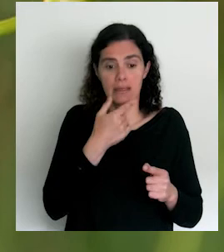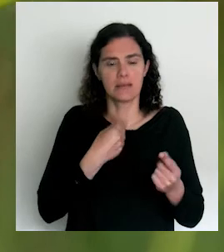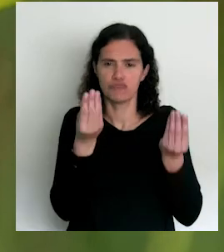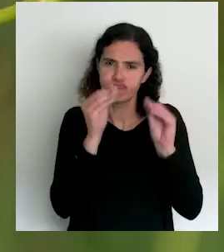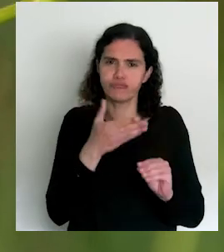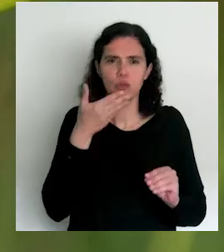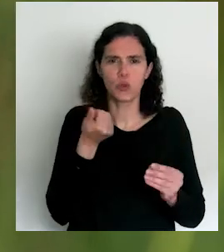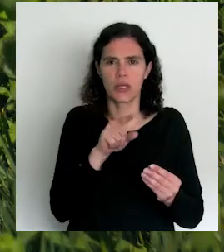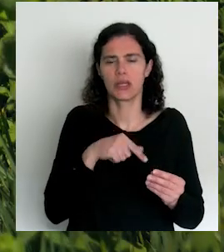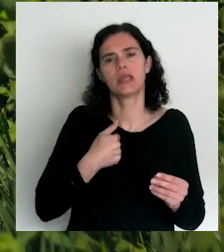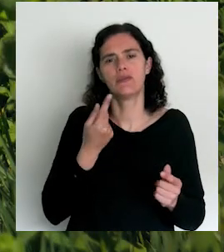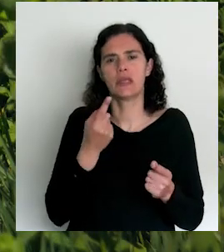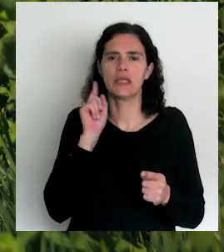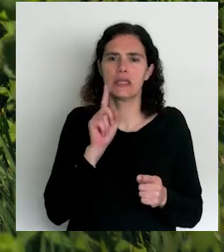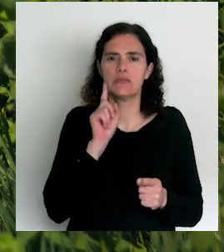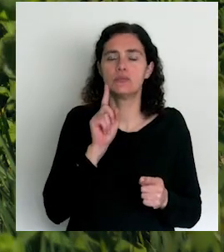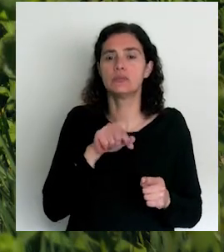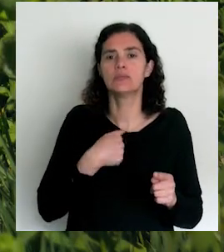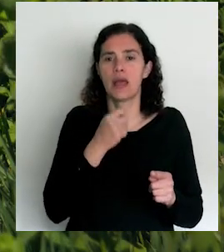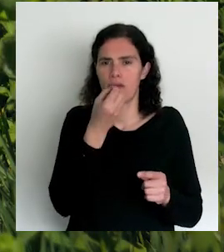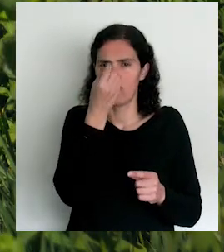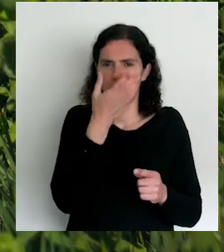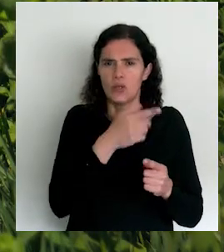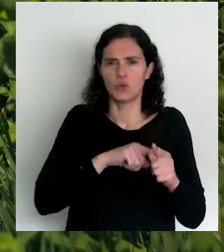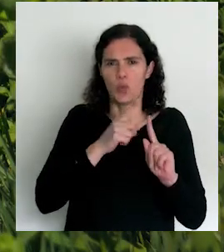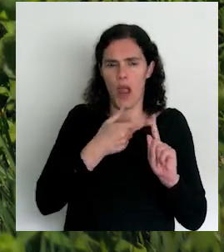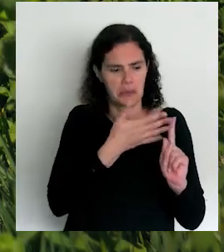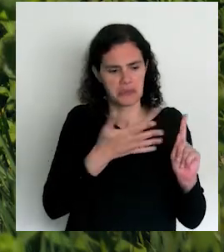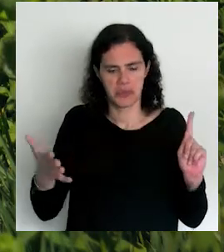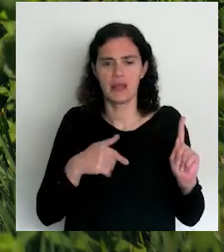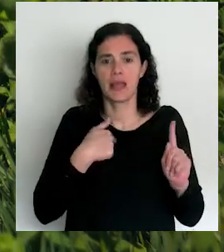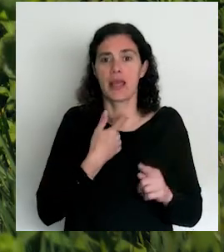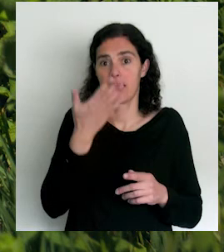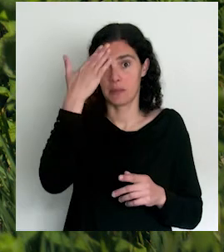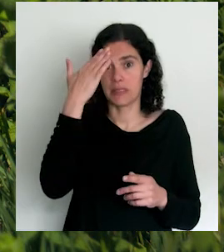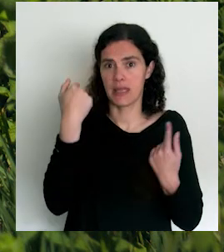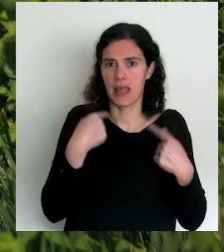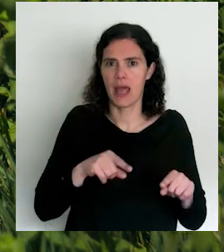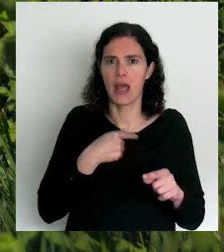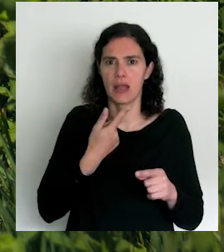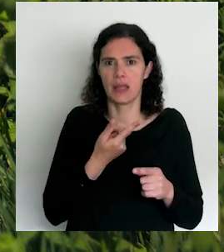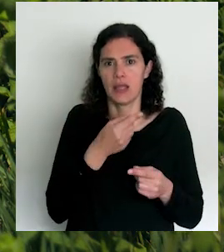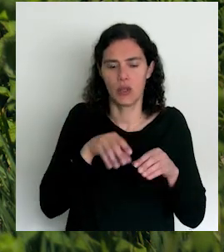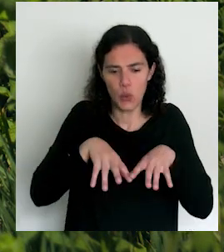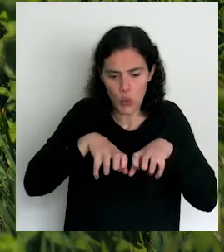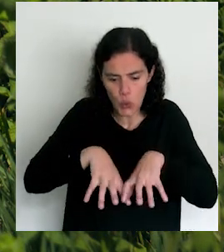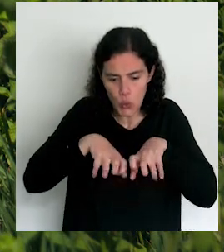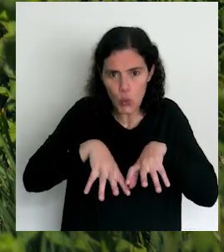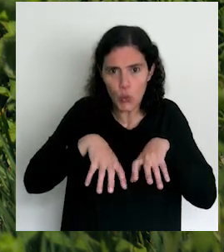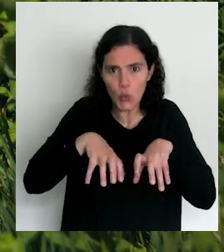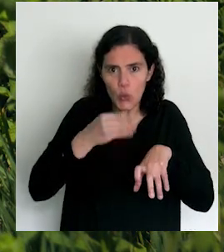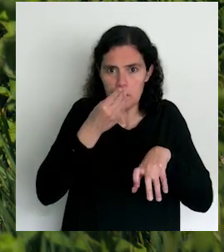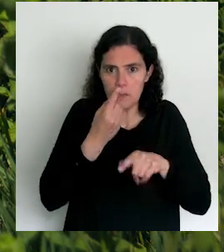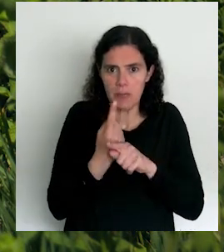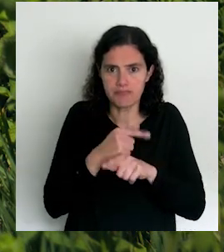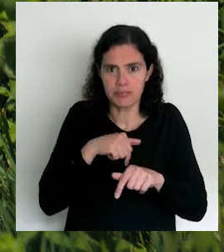planta ornamental muito interessante e que tem flores ao longo de uma grande parte do ano, é uma planta com uma grande capacidade de absorção de nutrientes e,